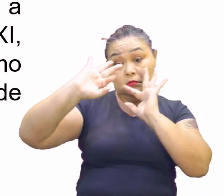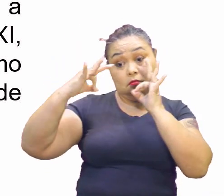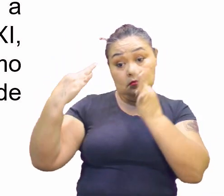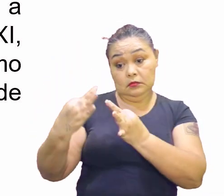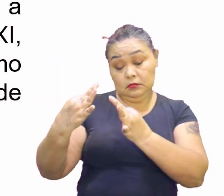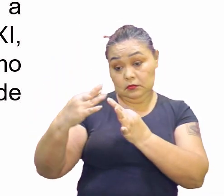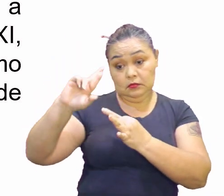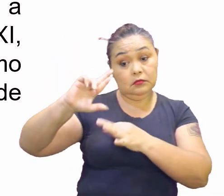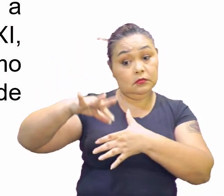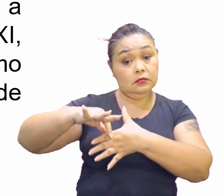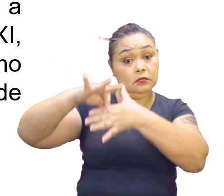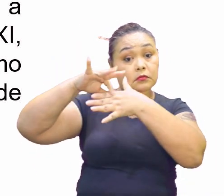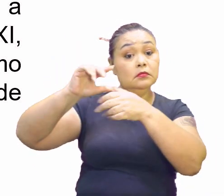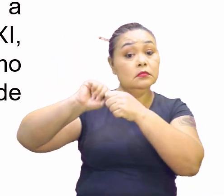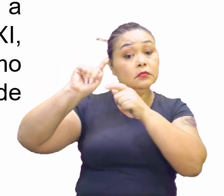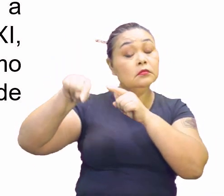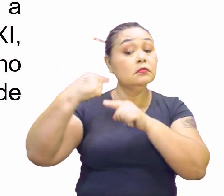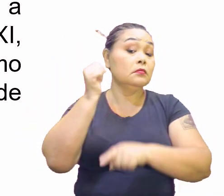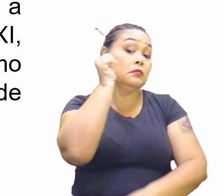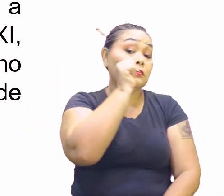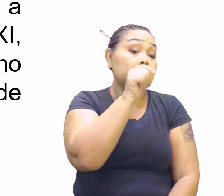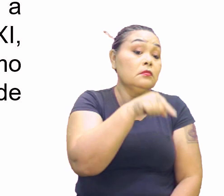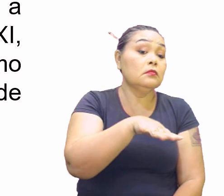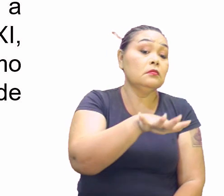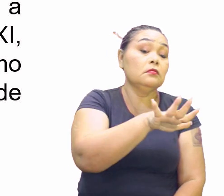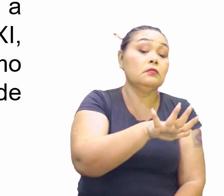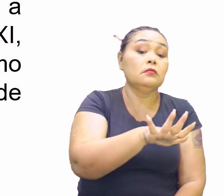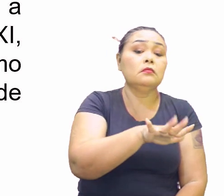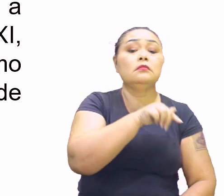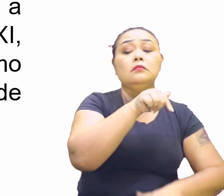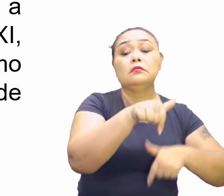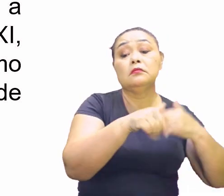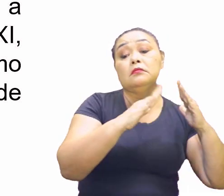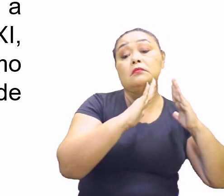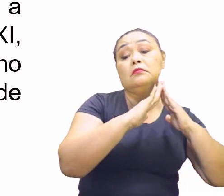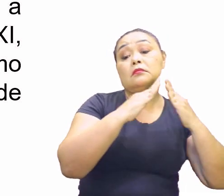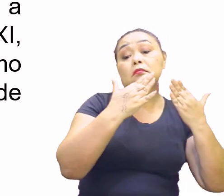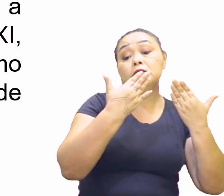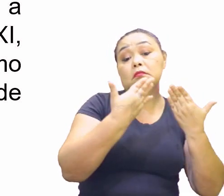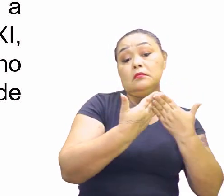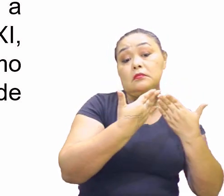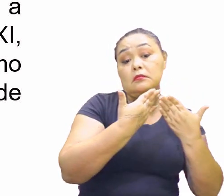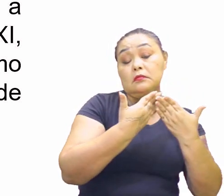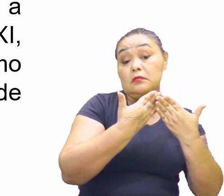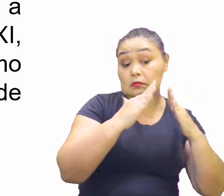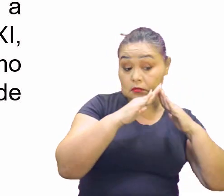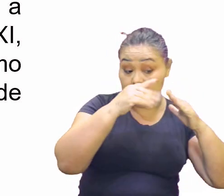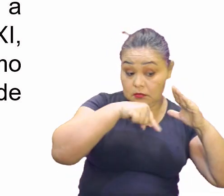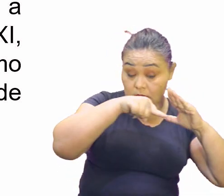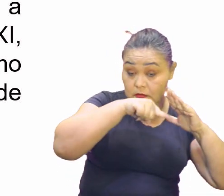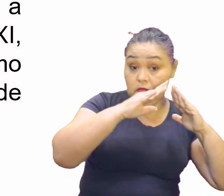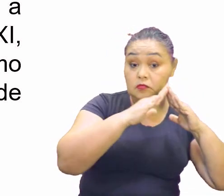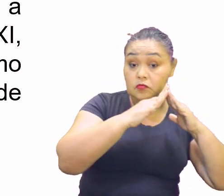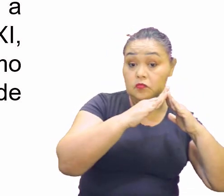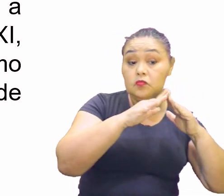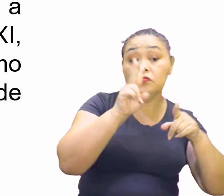família. Por outro lado, as mulheres eram sujeitas ao trabalho doméstico e a cuidados